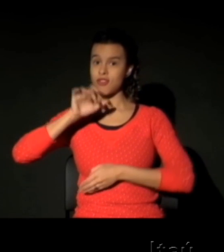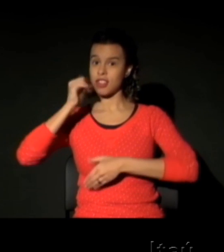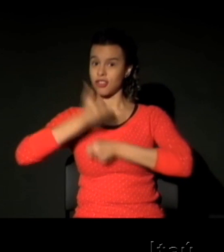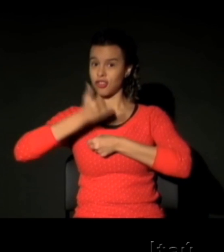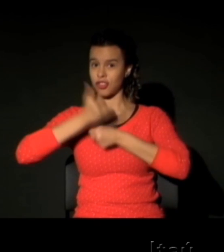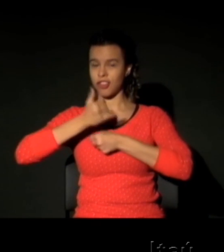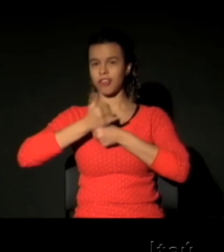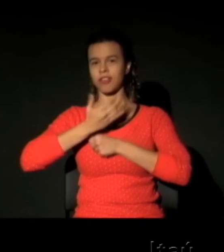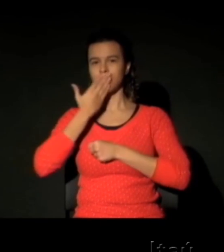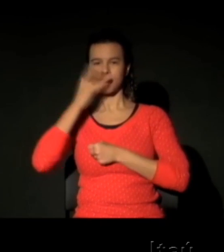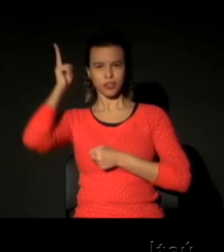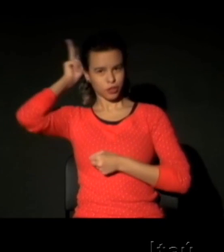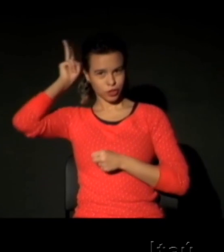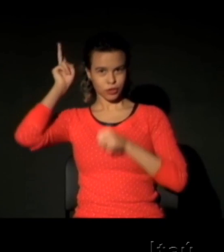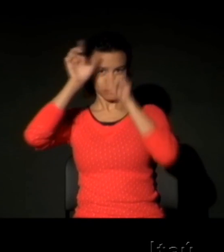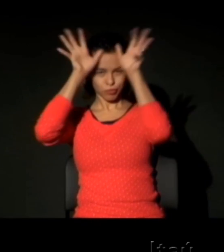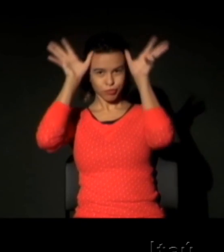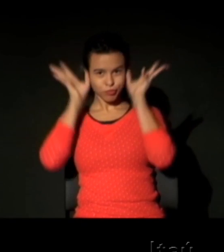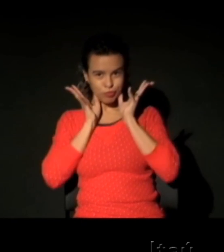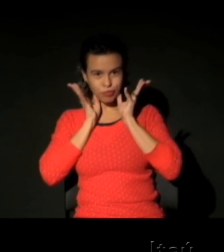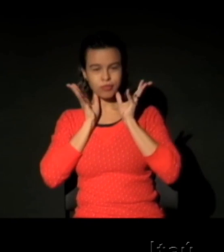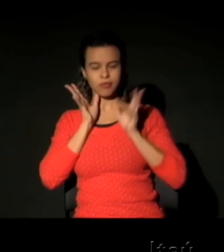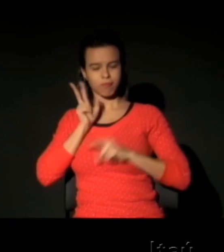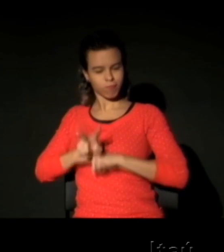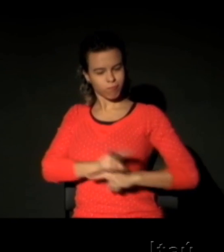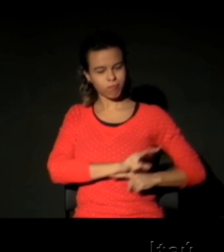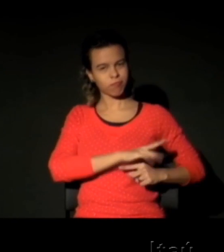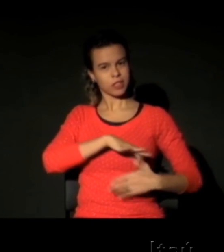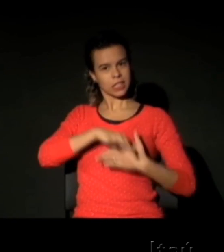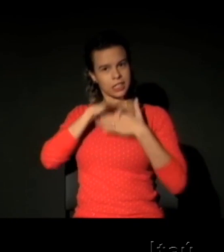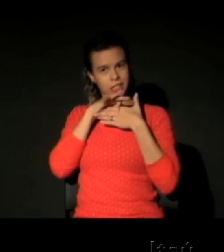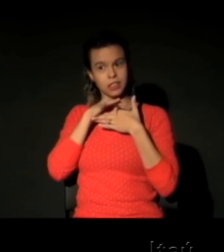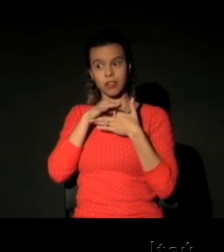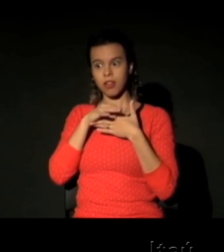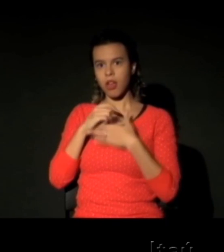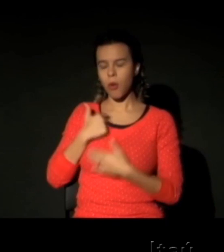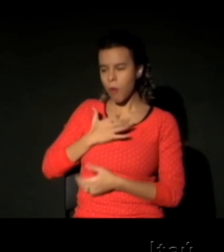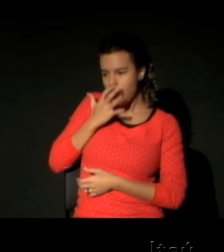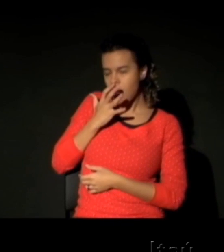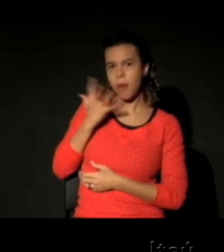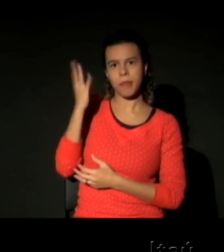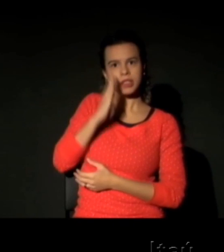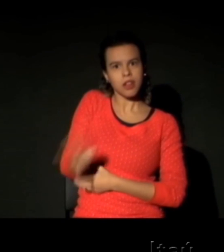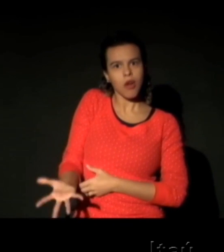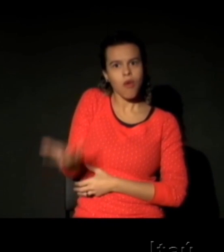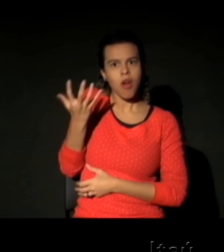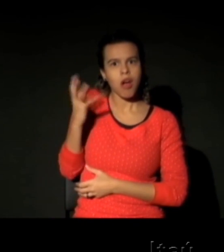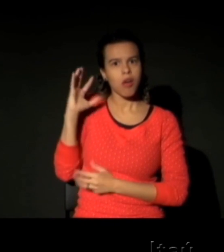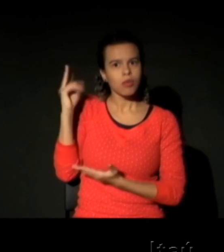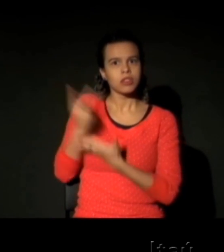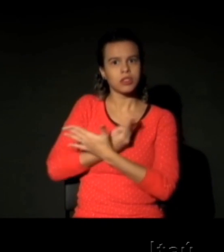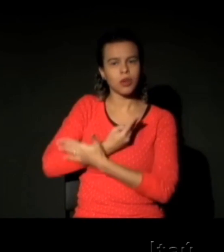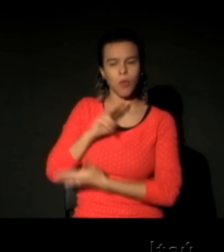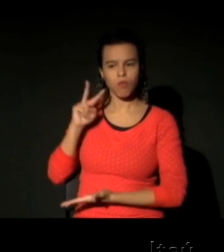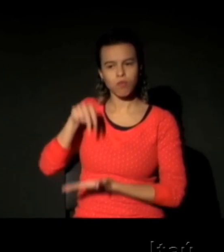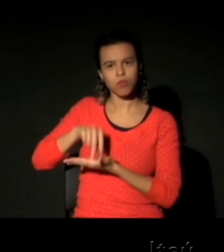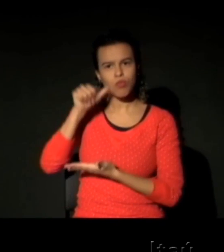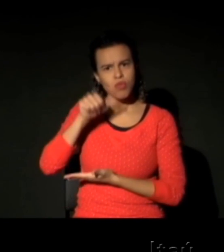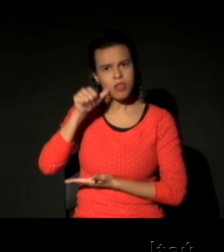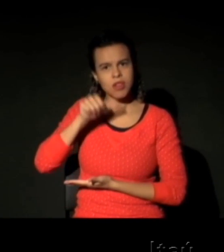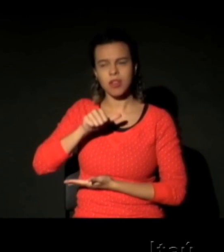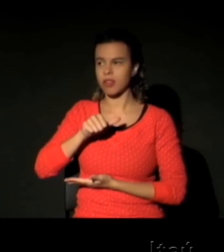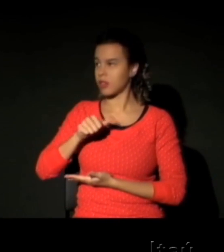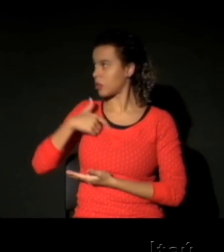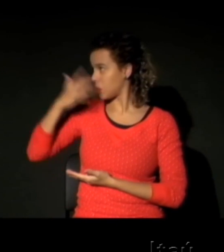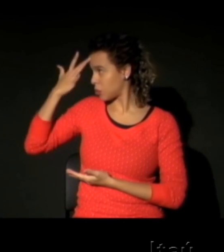deliana né um incrível fenômeno brasileiro das mulheres índias ocupando os lugares né que eh enfim eu